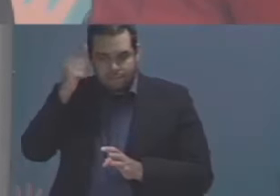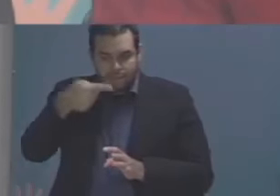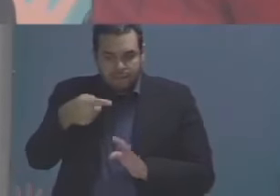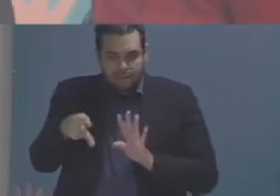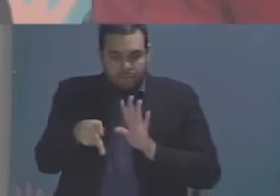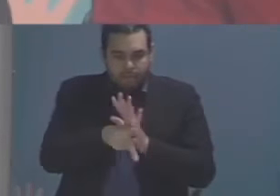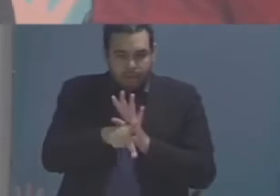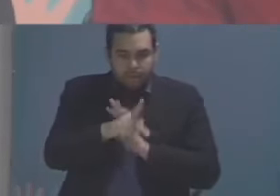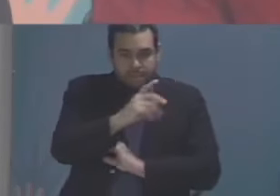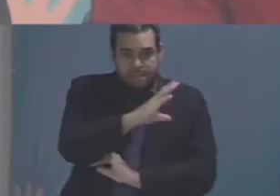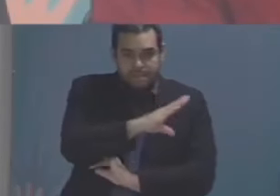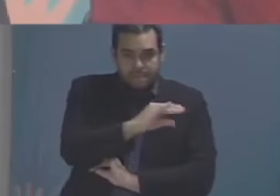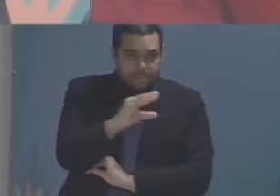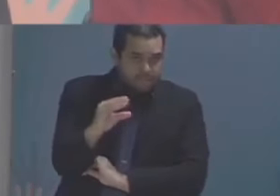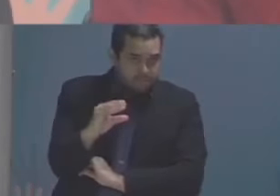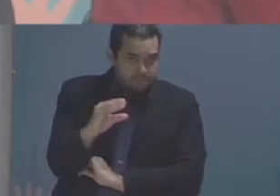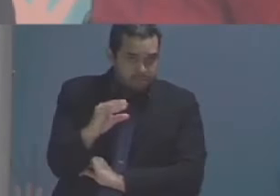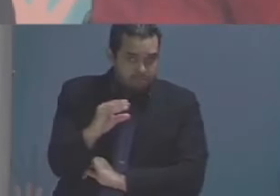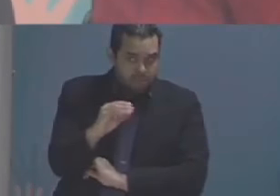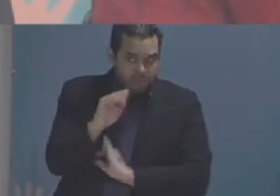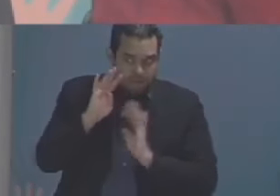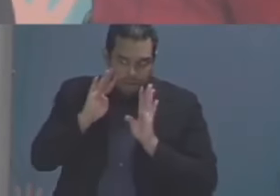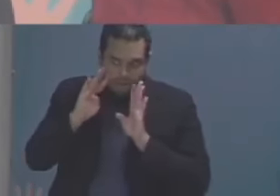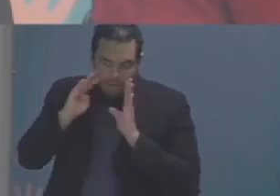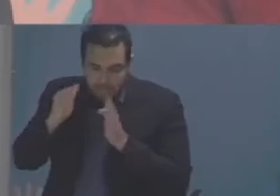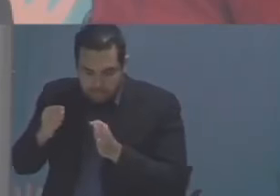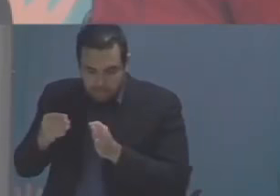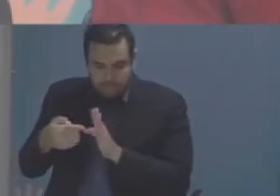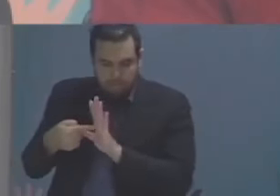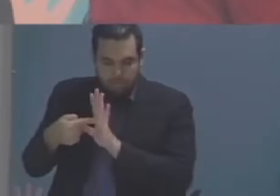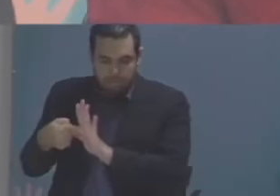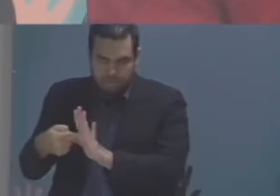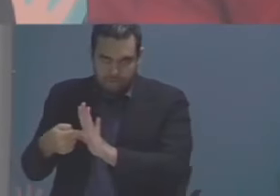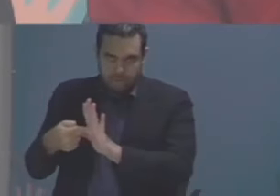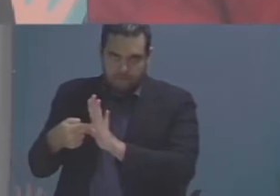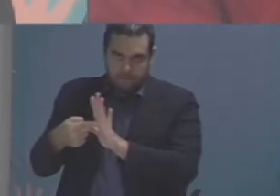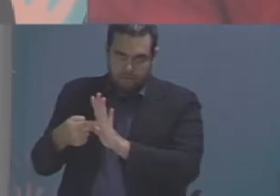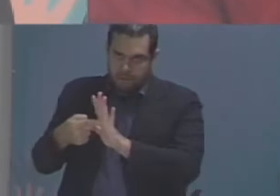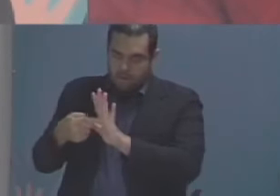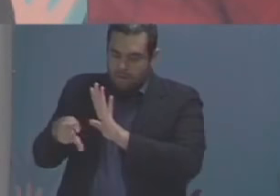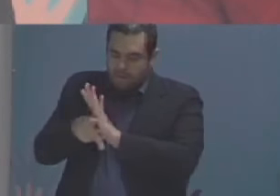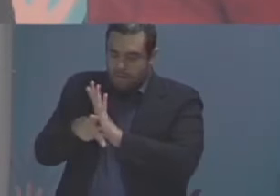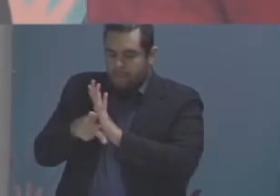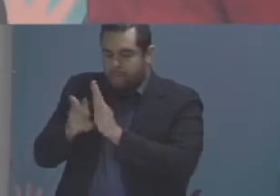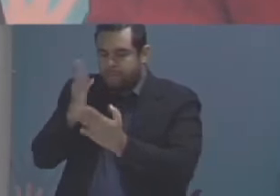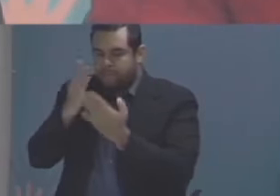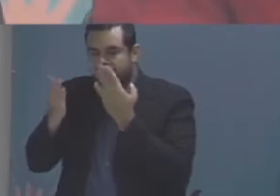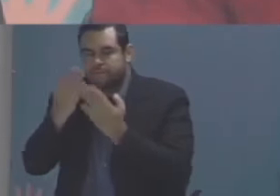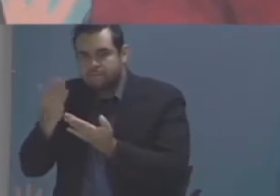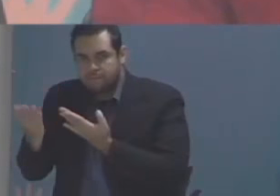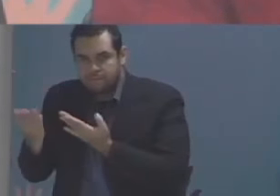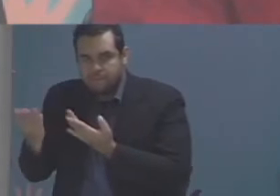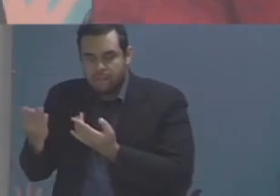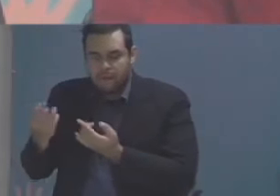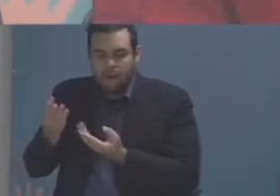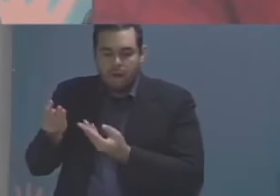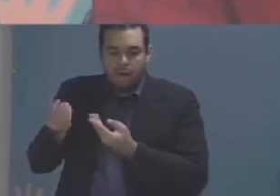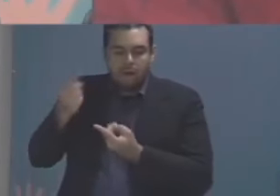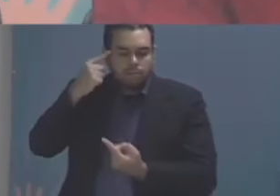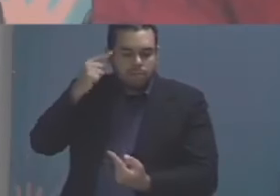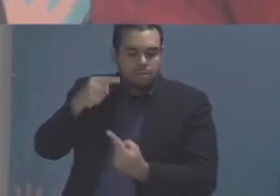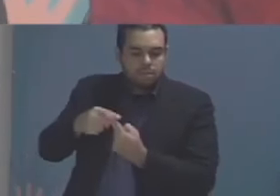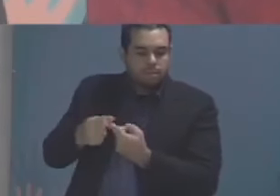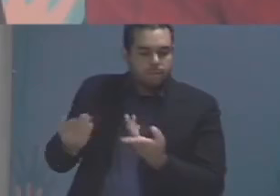que seja a ciência e de uma abordagem específica ou de um campo específico de abordagem da psicologia. Nesse sentido, como